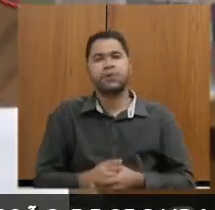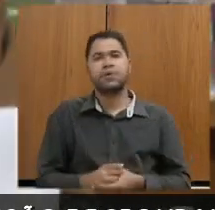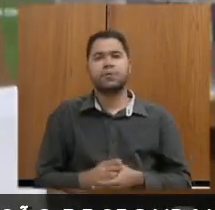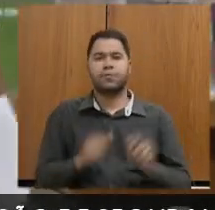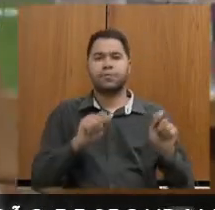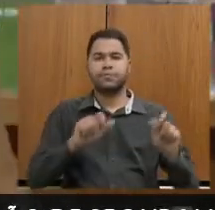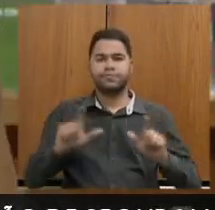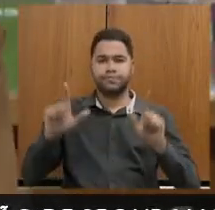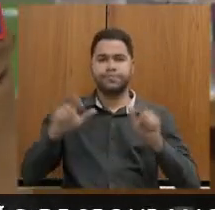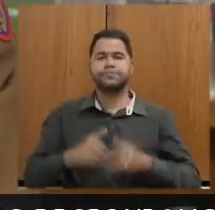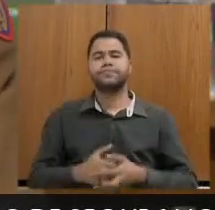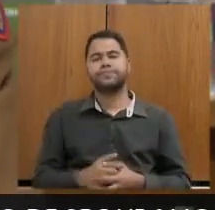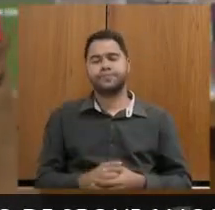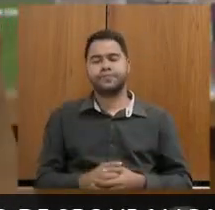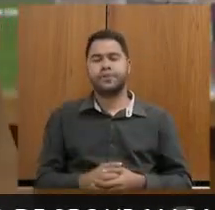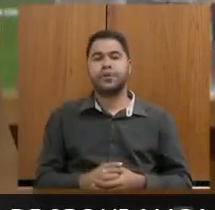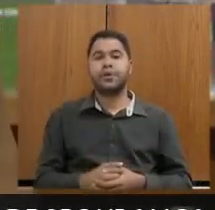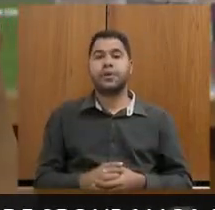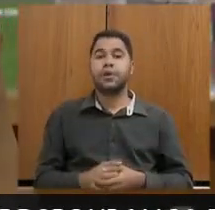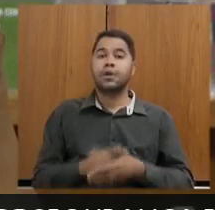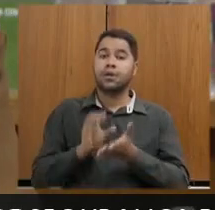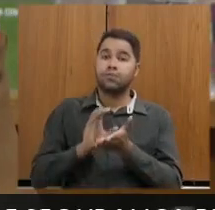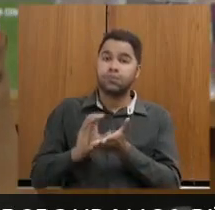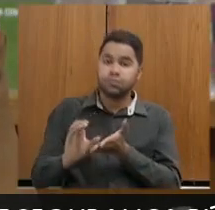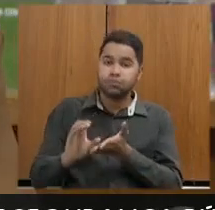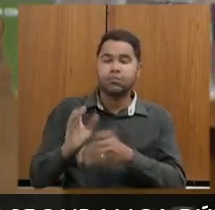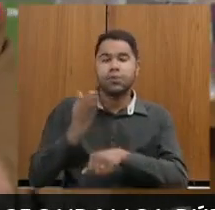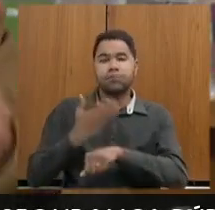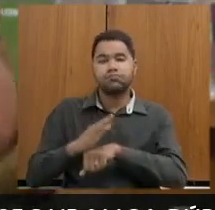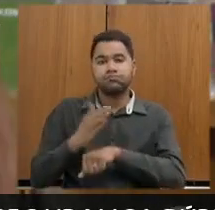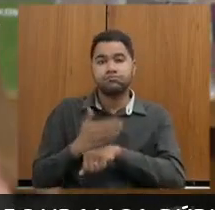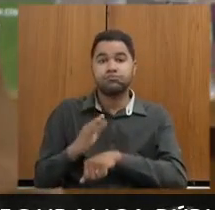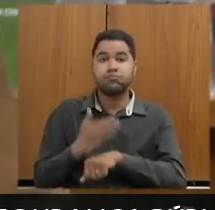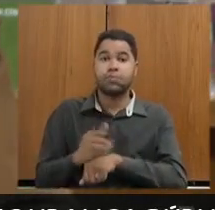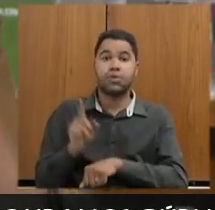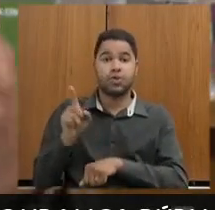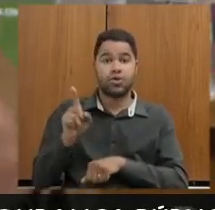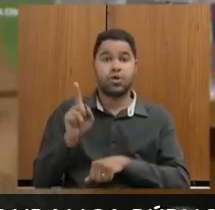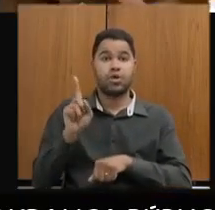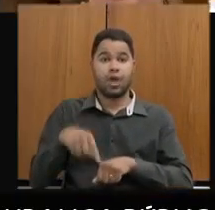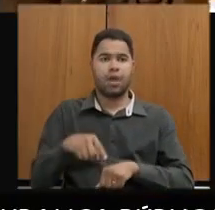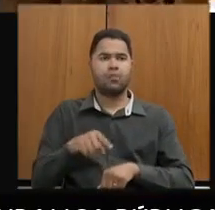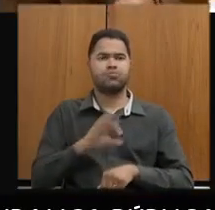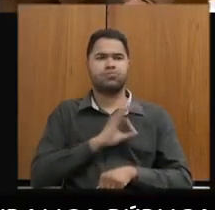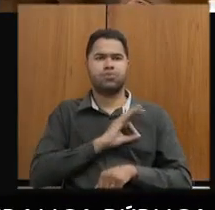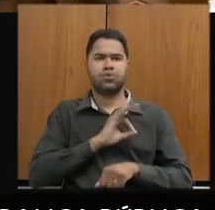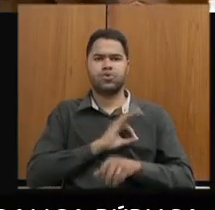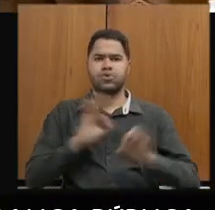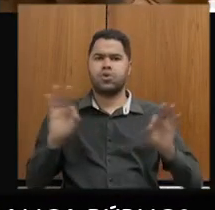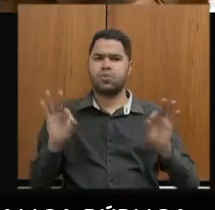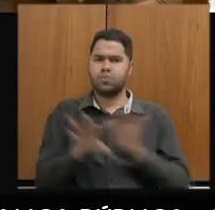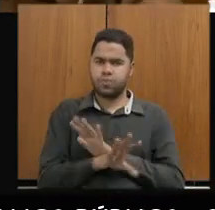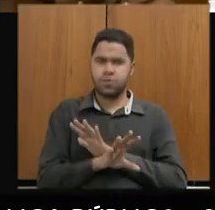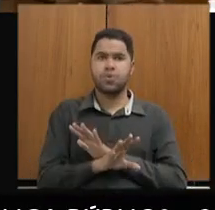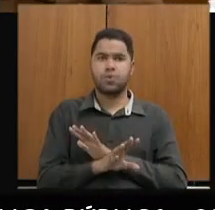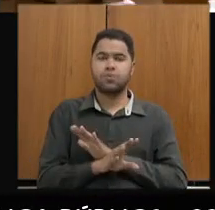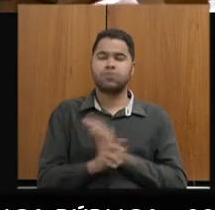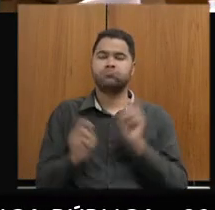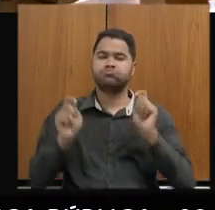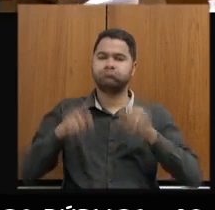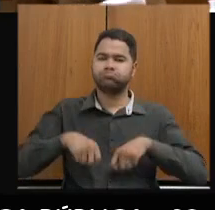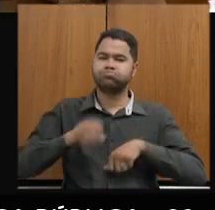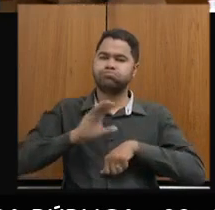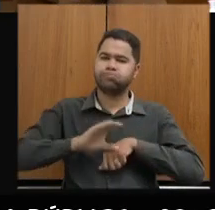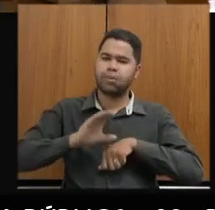é só investimentos em treinamentos da isso aqui então já o policial formado a capacitação que a gente está fazendo né então nós